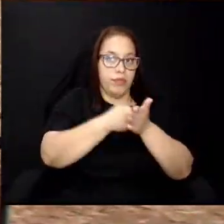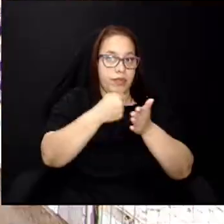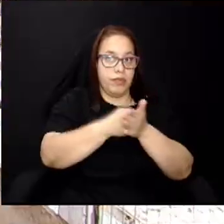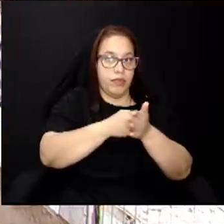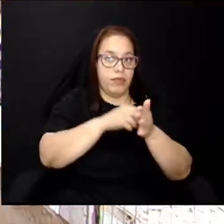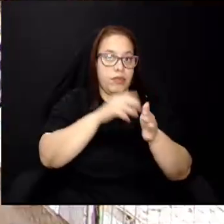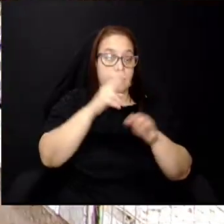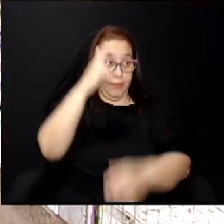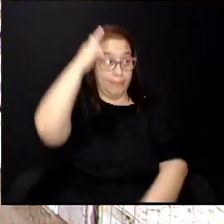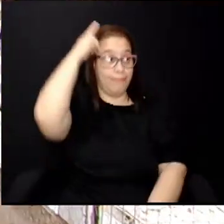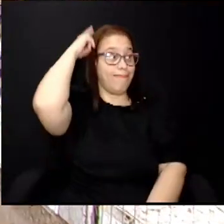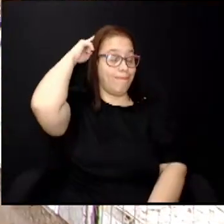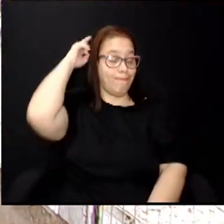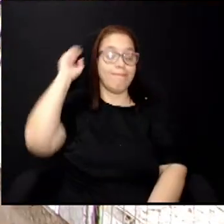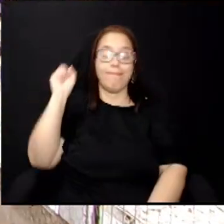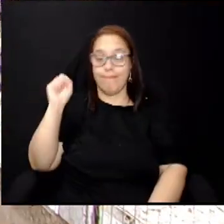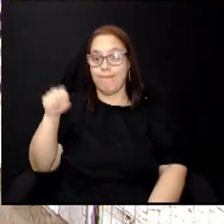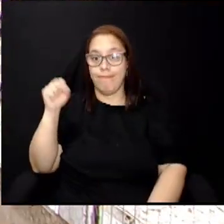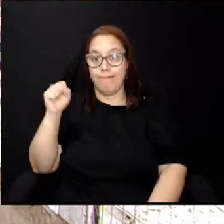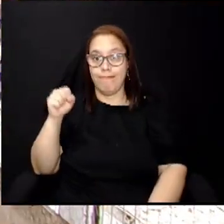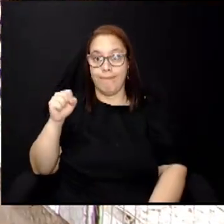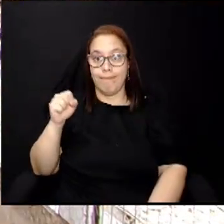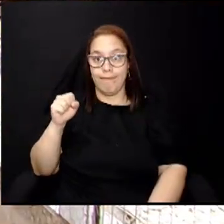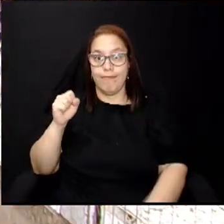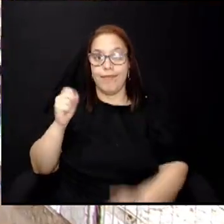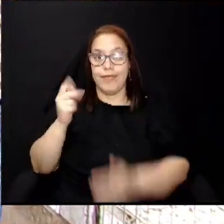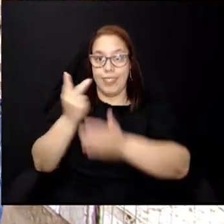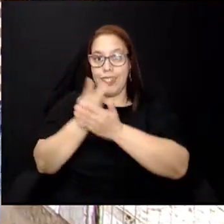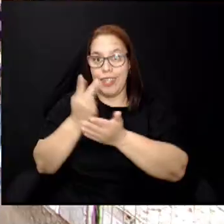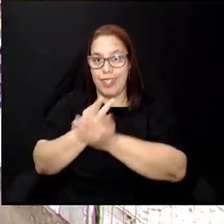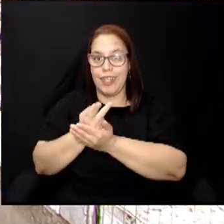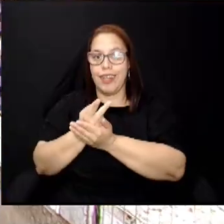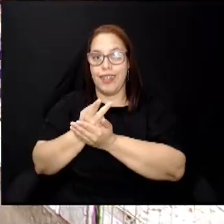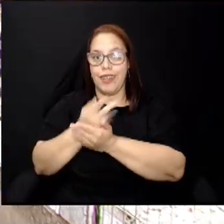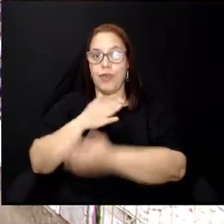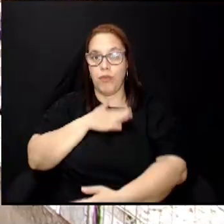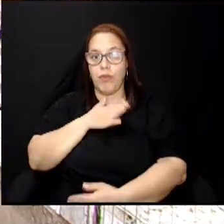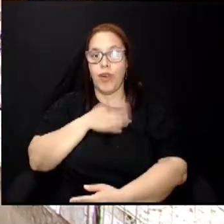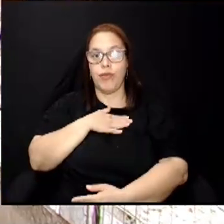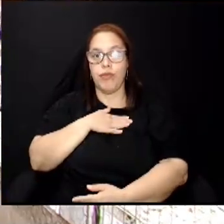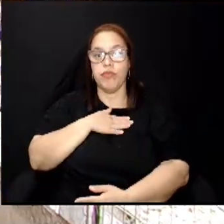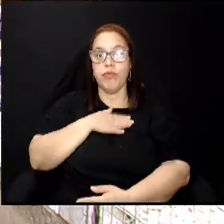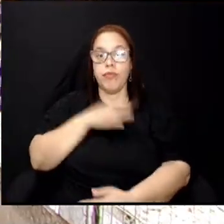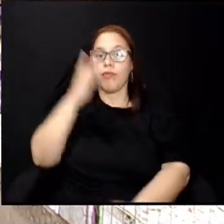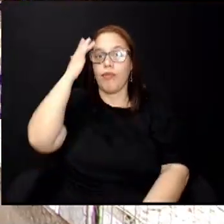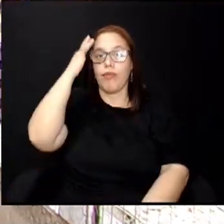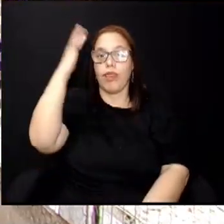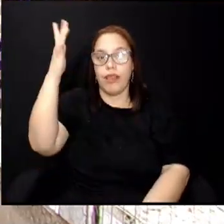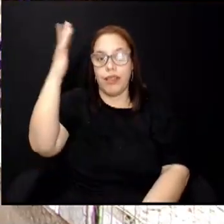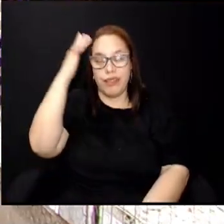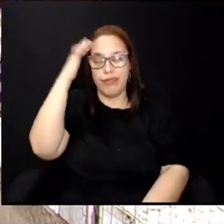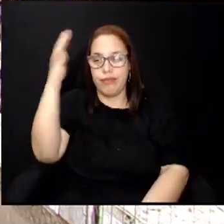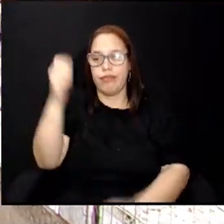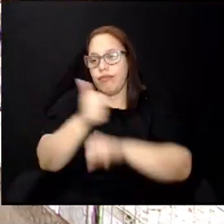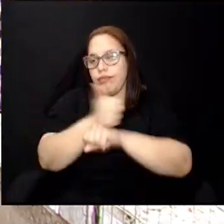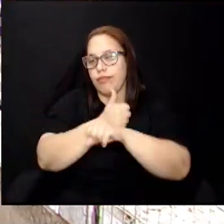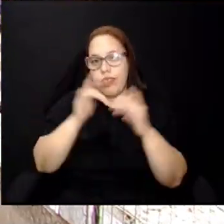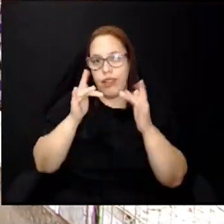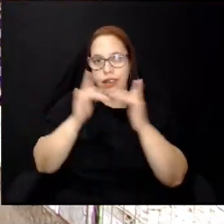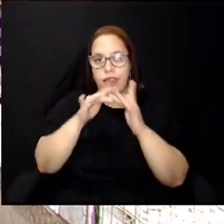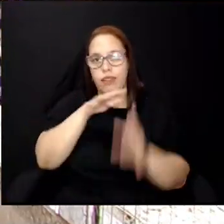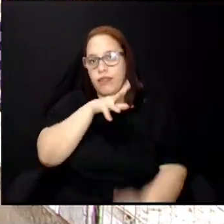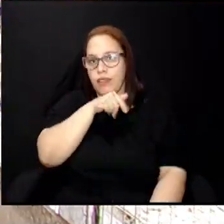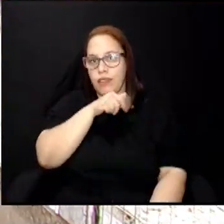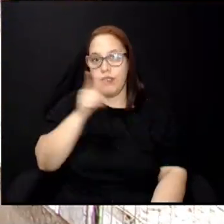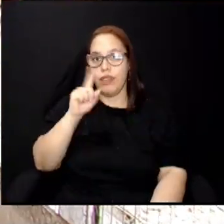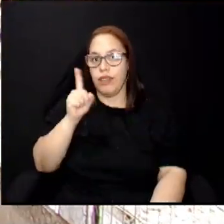isso foi até foi um erro de cálculo meu. A gente imagina que por ser uma profissão ligada a animais, você não vai fazer muita